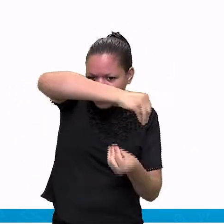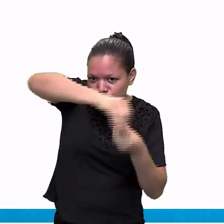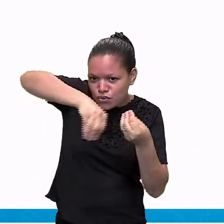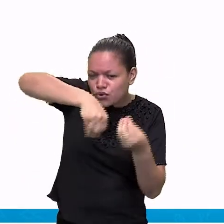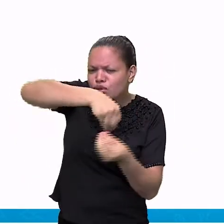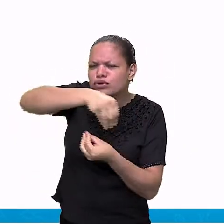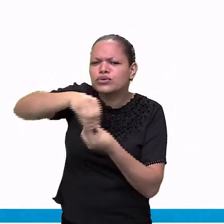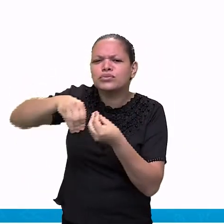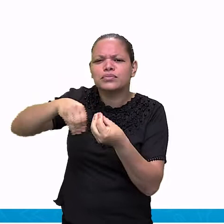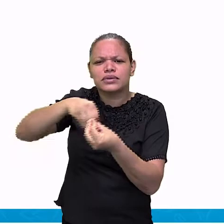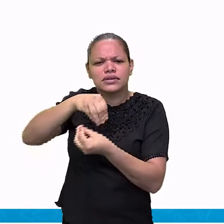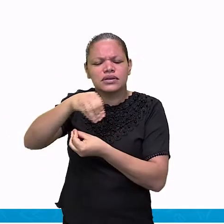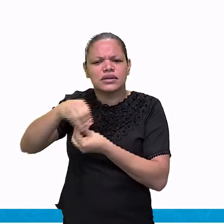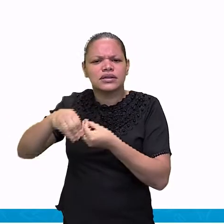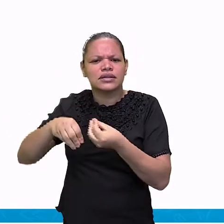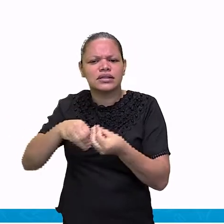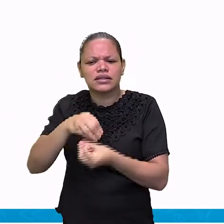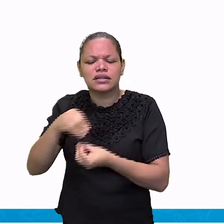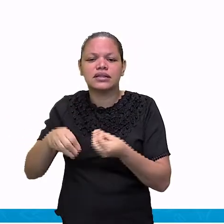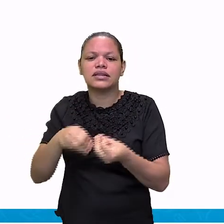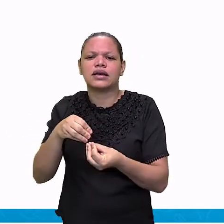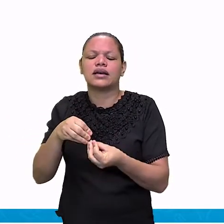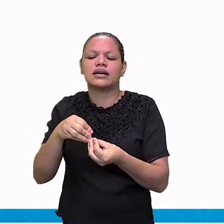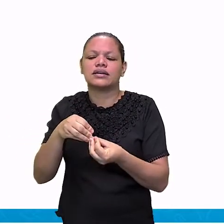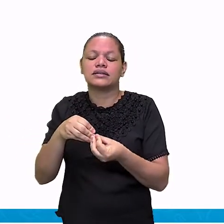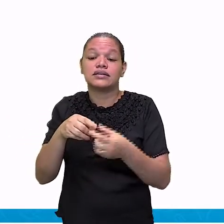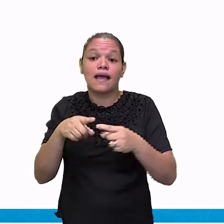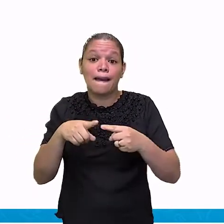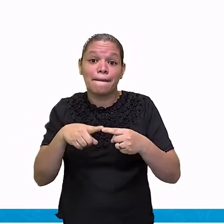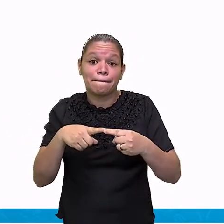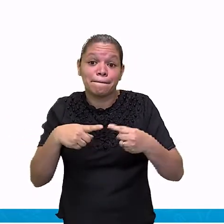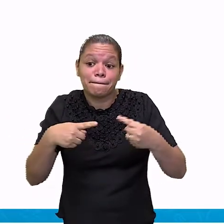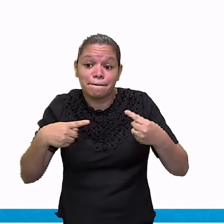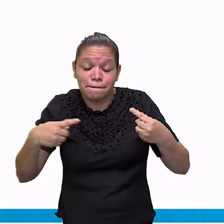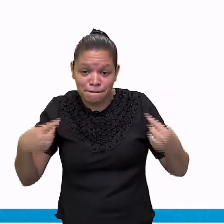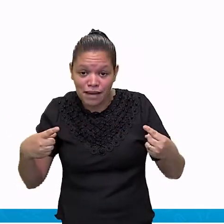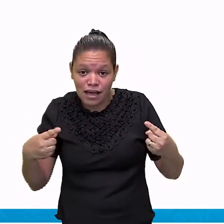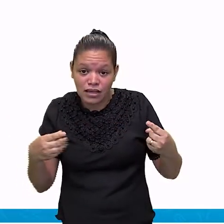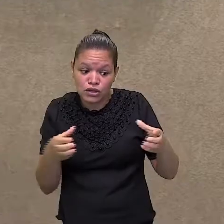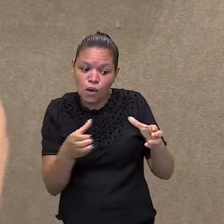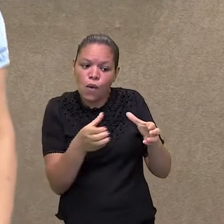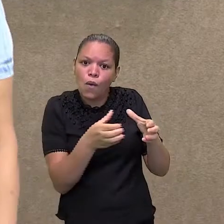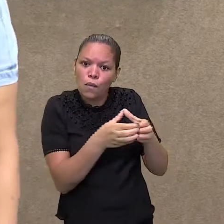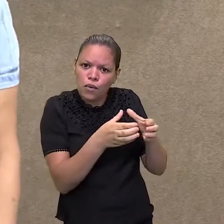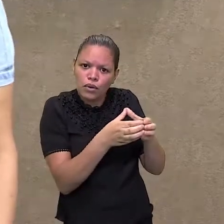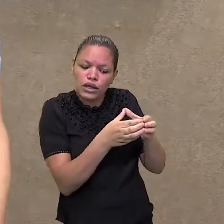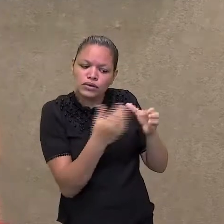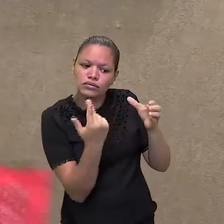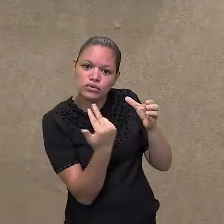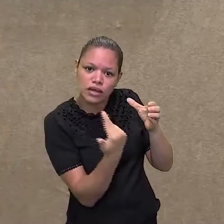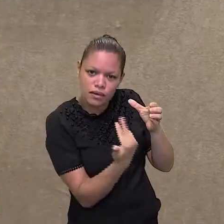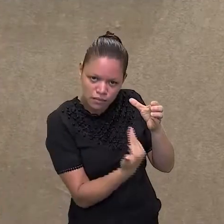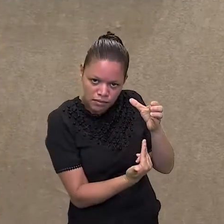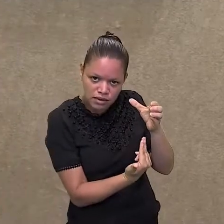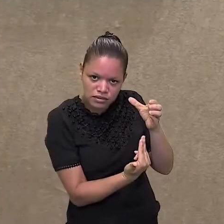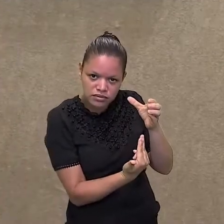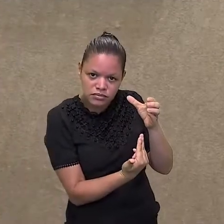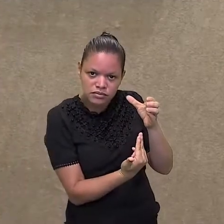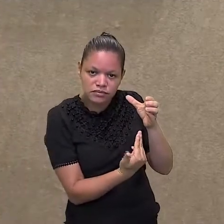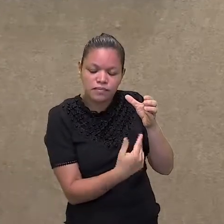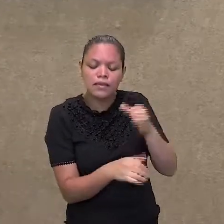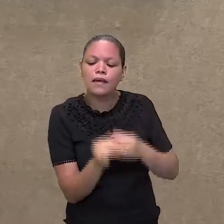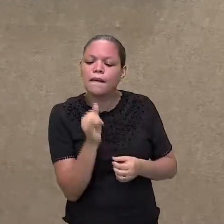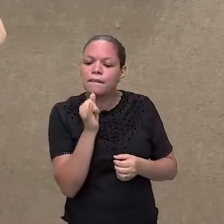ocorra alguma alteração na composição da matéria. Eu vou te apresentar uma matéria